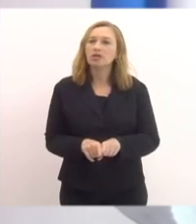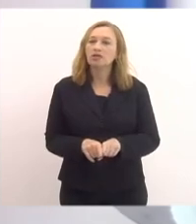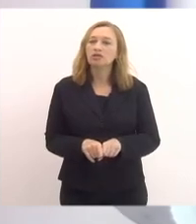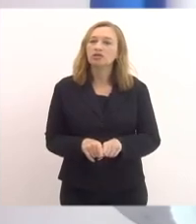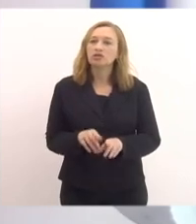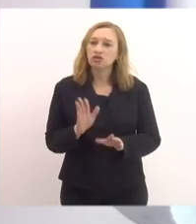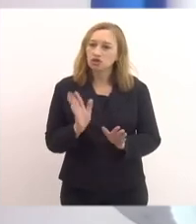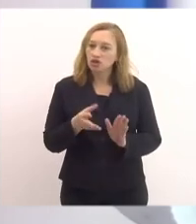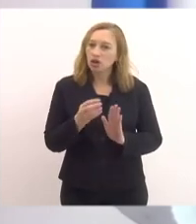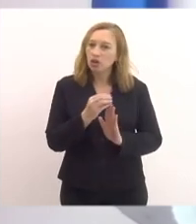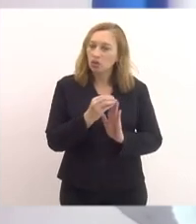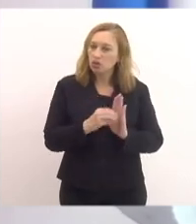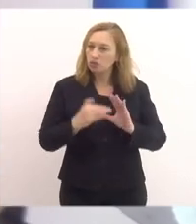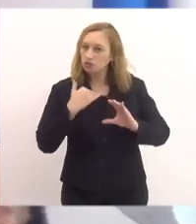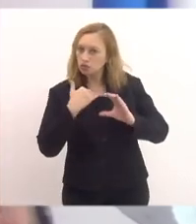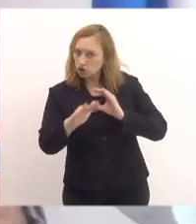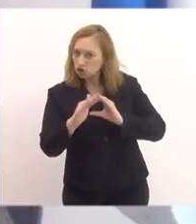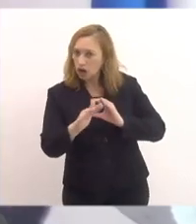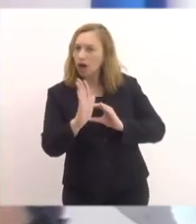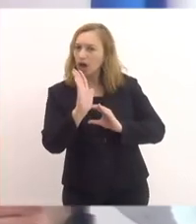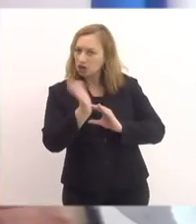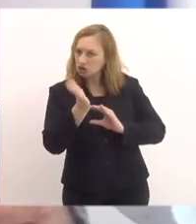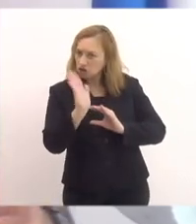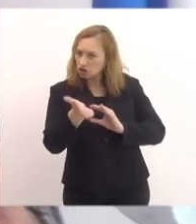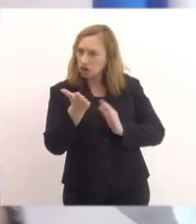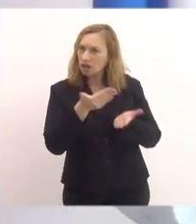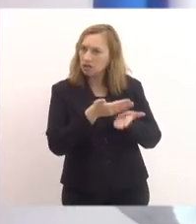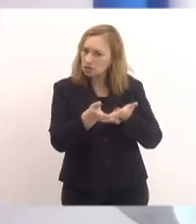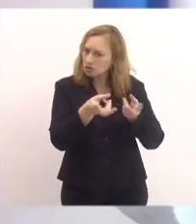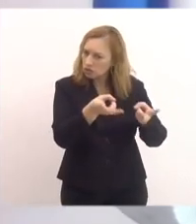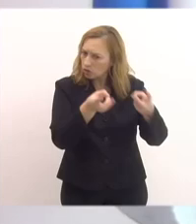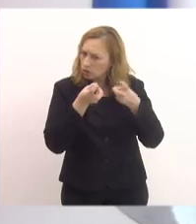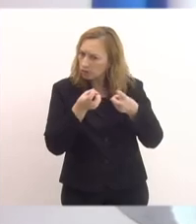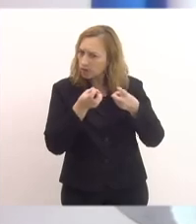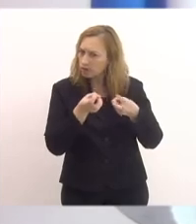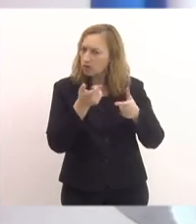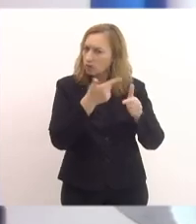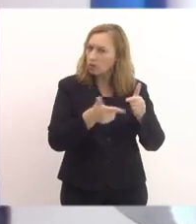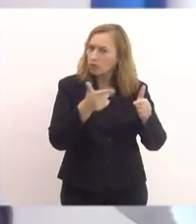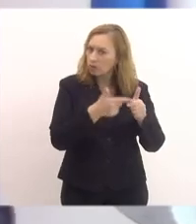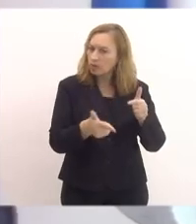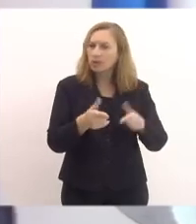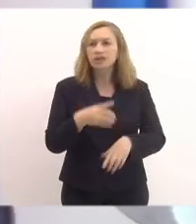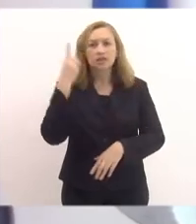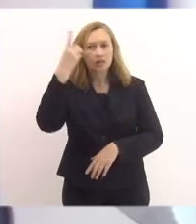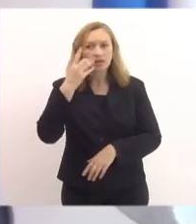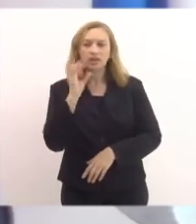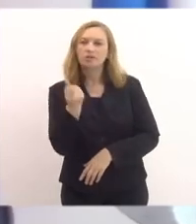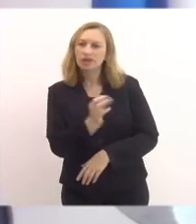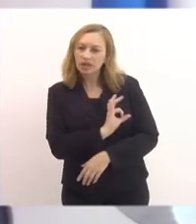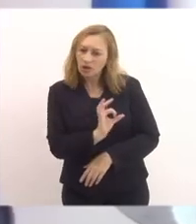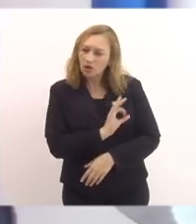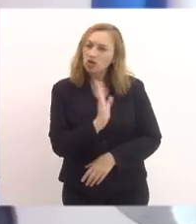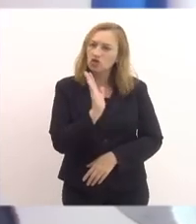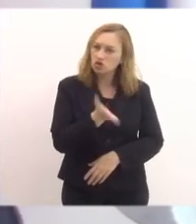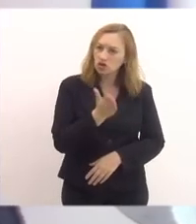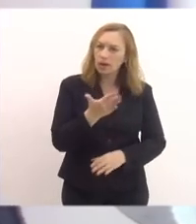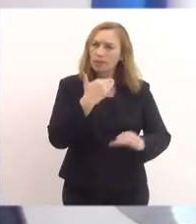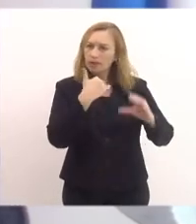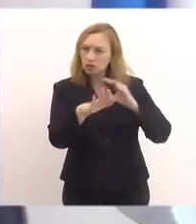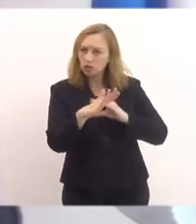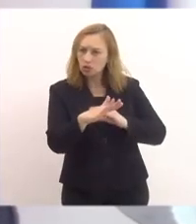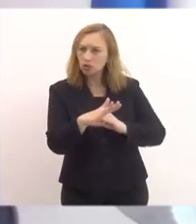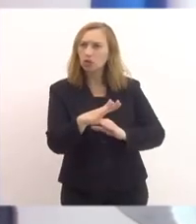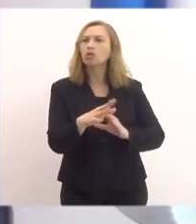já foi um ofício da comissão, a gente já iniciou, já deflagrou esse processo junto ao MP, a deputada Marta Rocha já esteve presente, a gente já mandou o ofício, a comissão